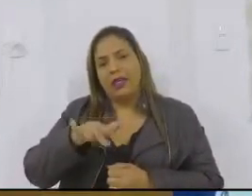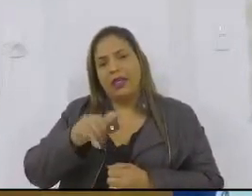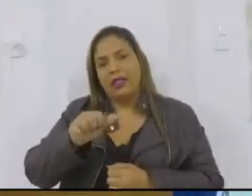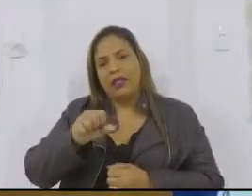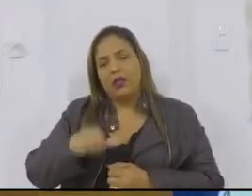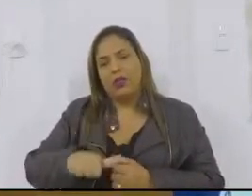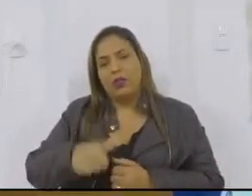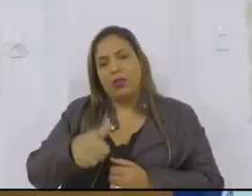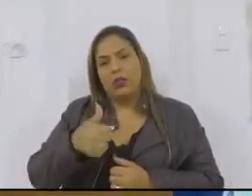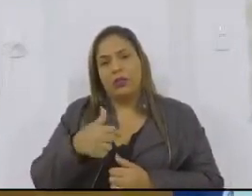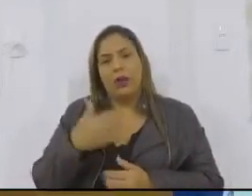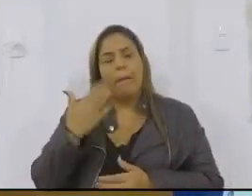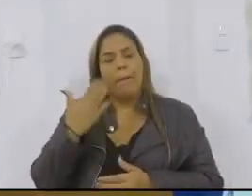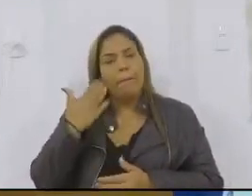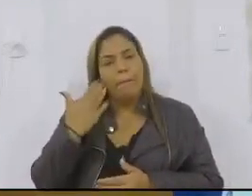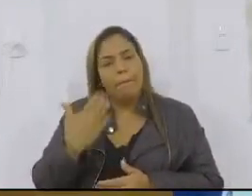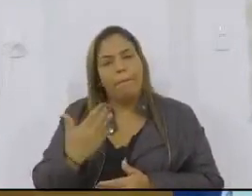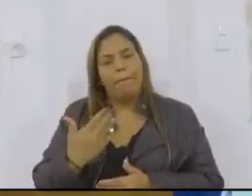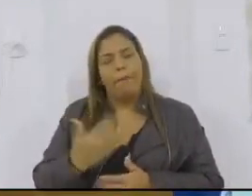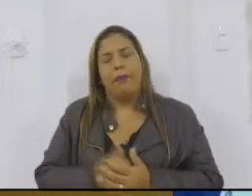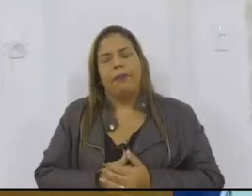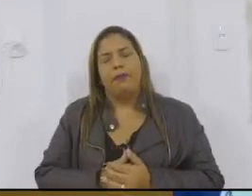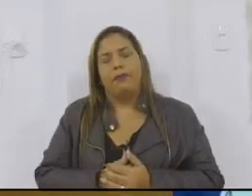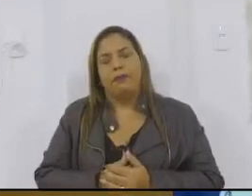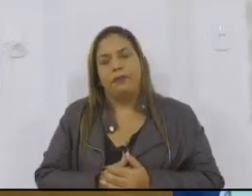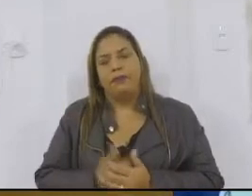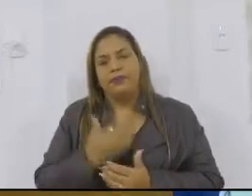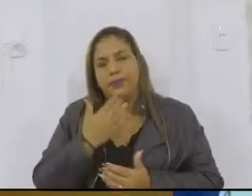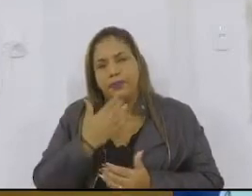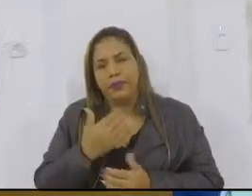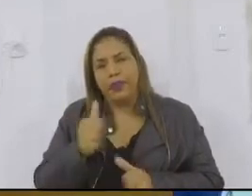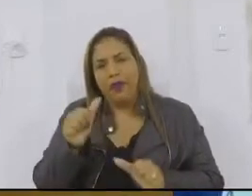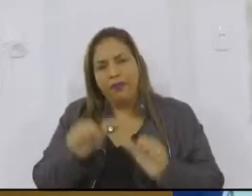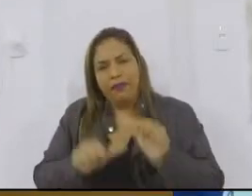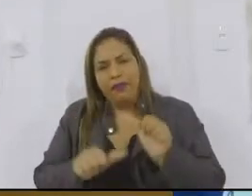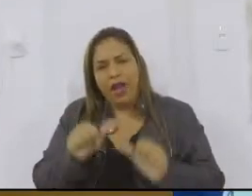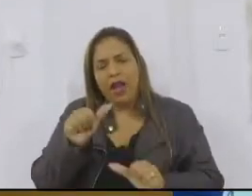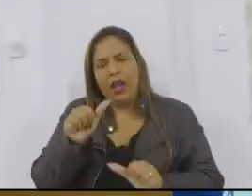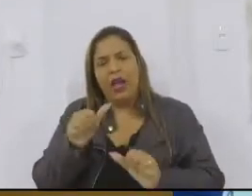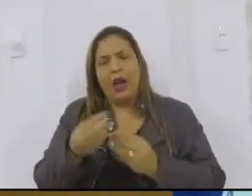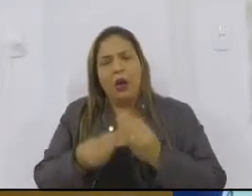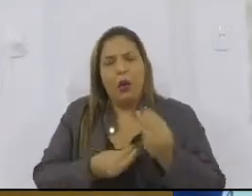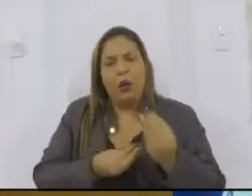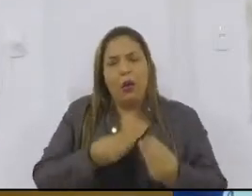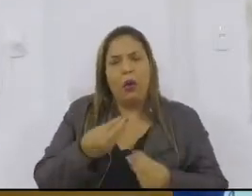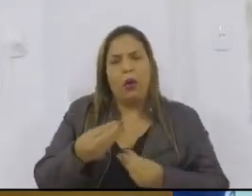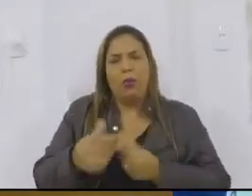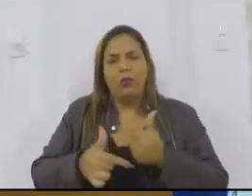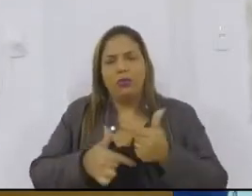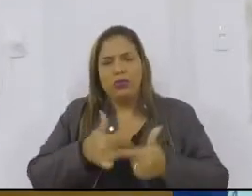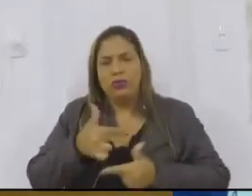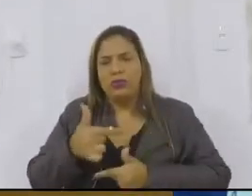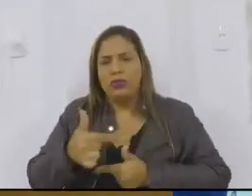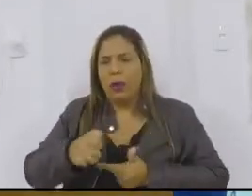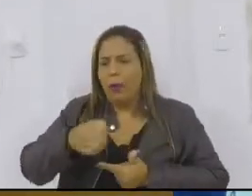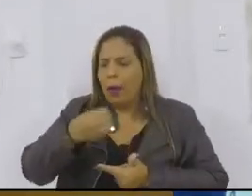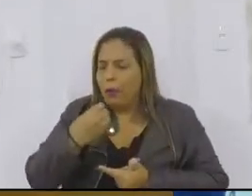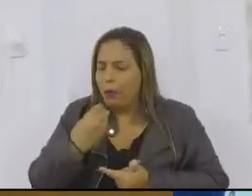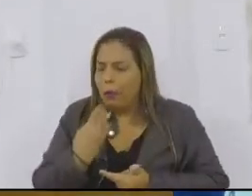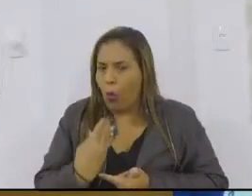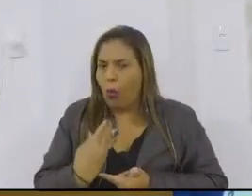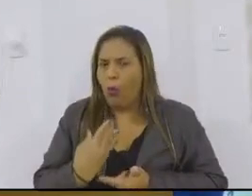rápido possível para dar andamento a essa obra e a gente ofertar um serviço de qualidade. Obrigada,